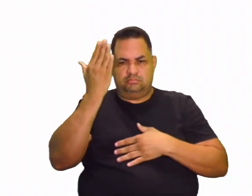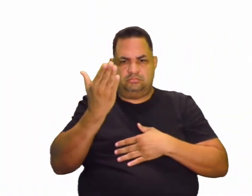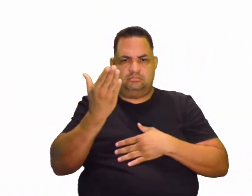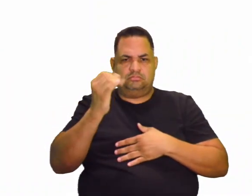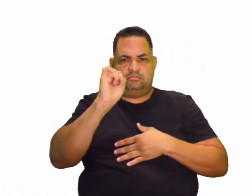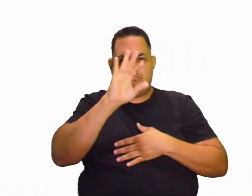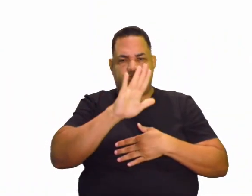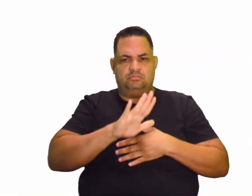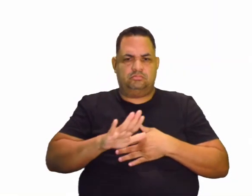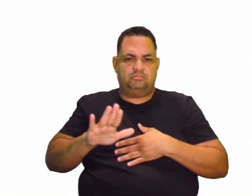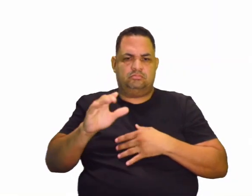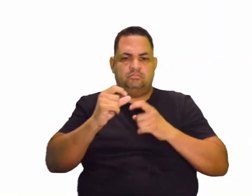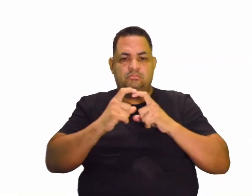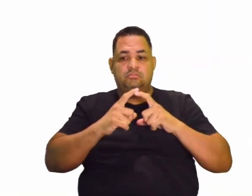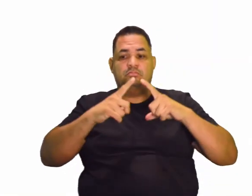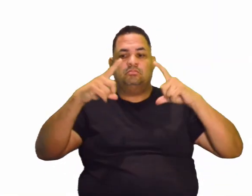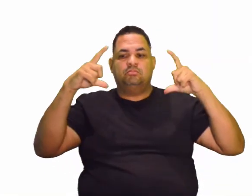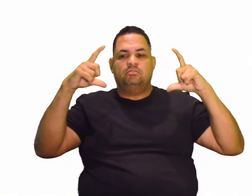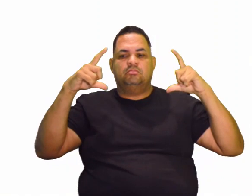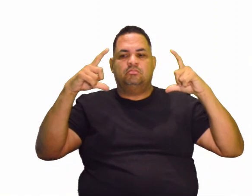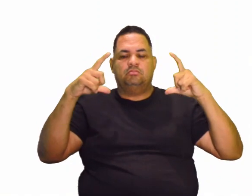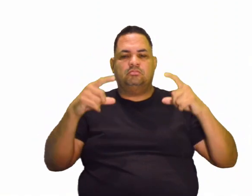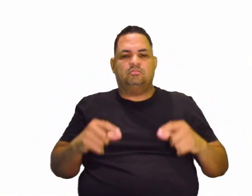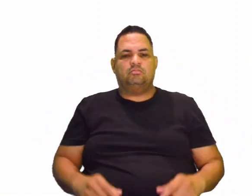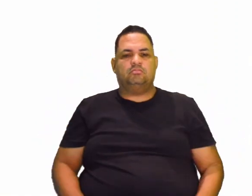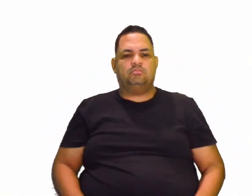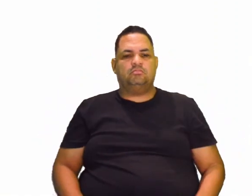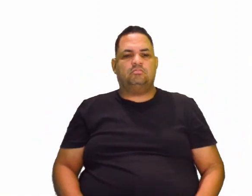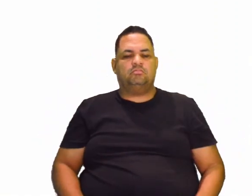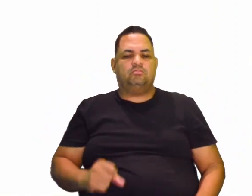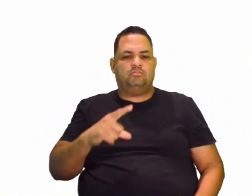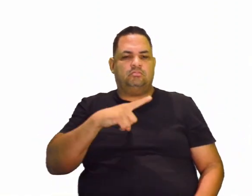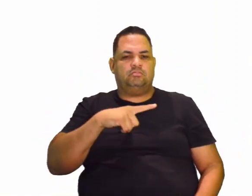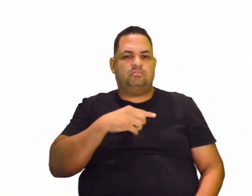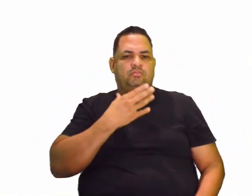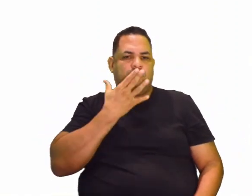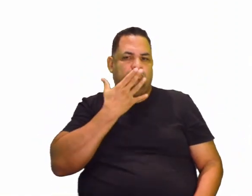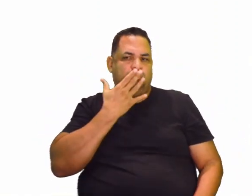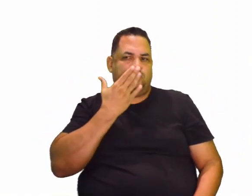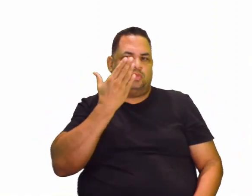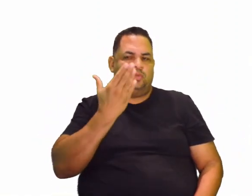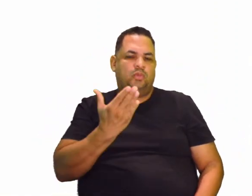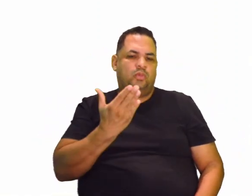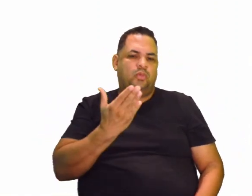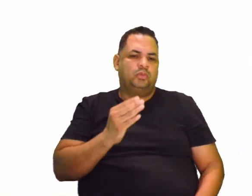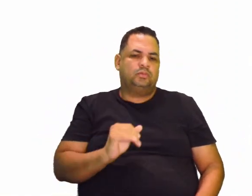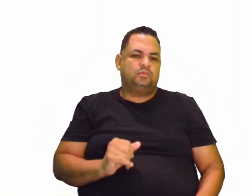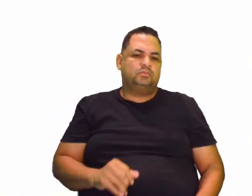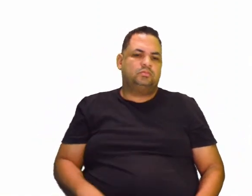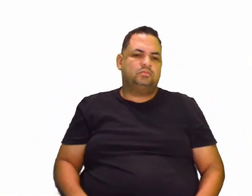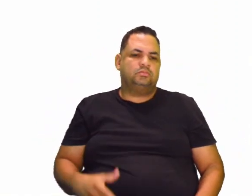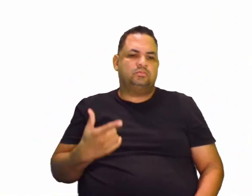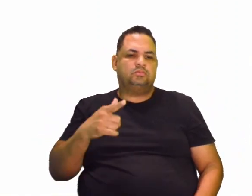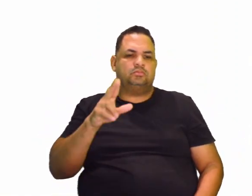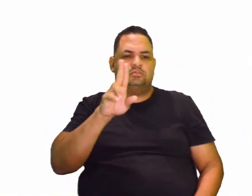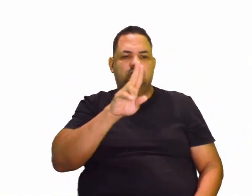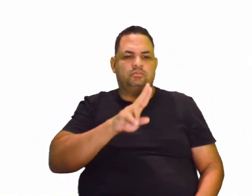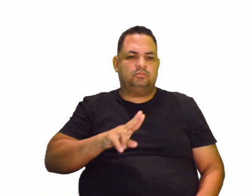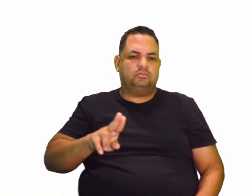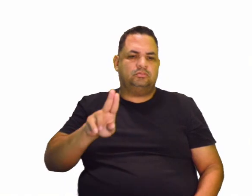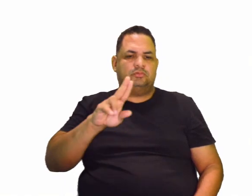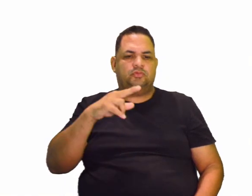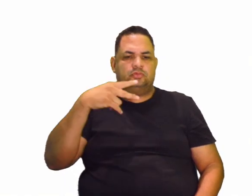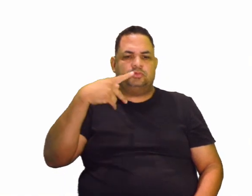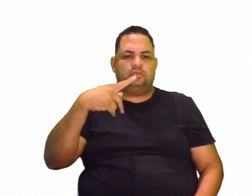imagem mais ampliada, mas observamos aí muitas cores, porém não há o uso da perspectiva,